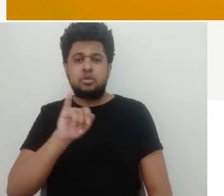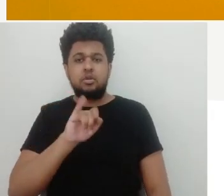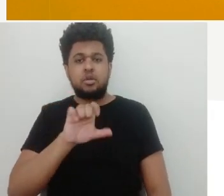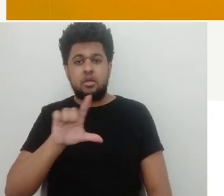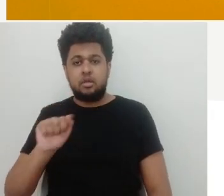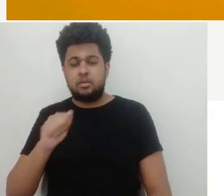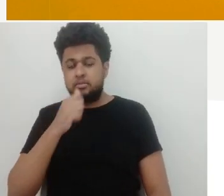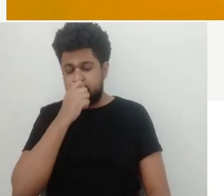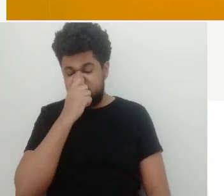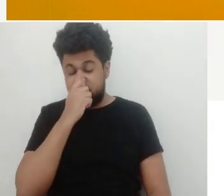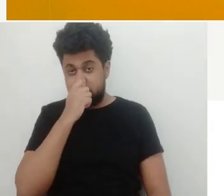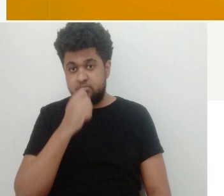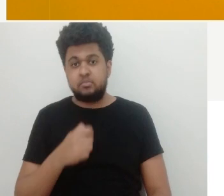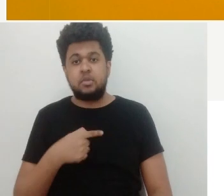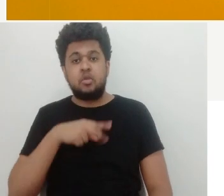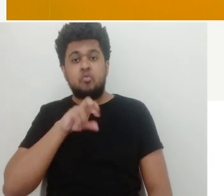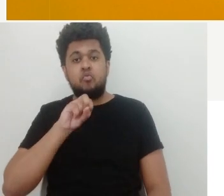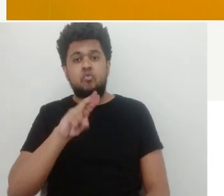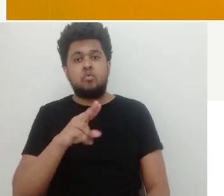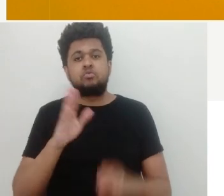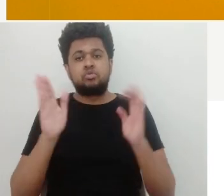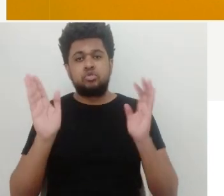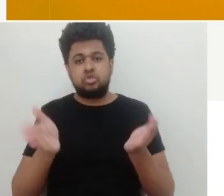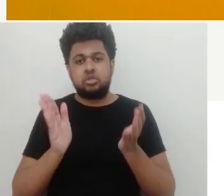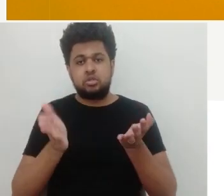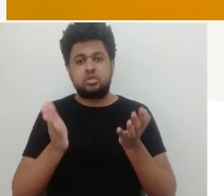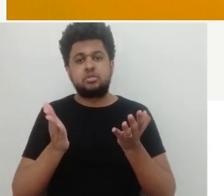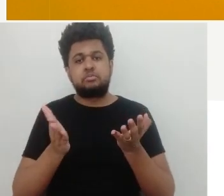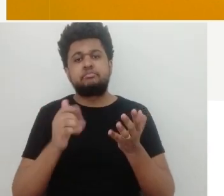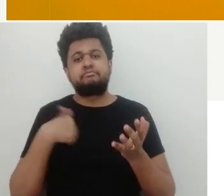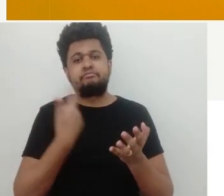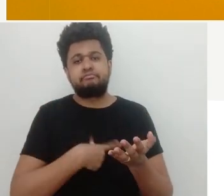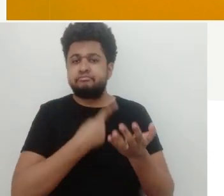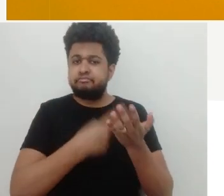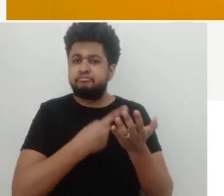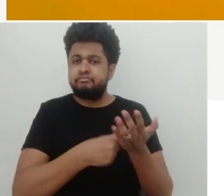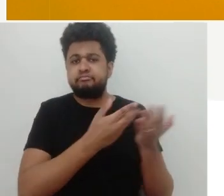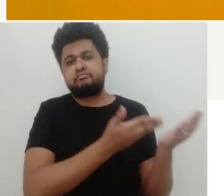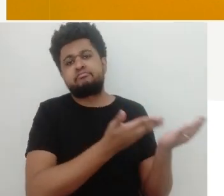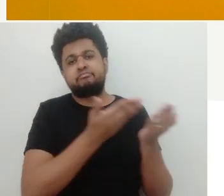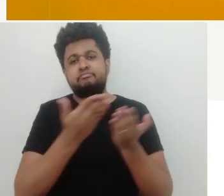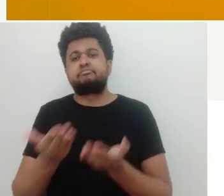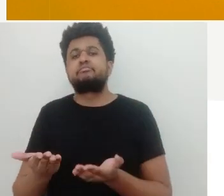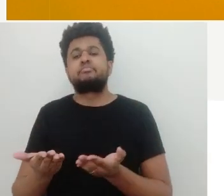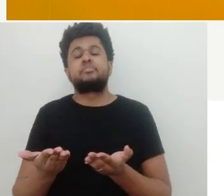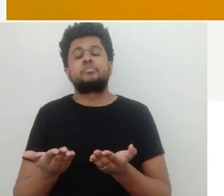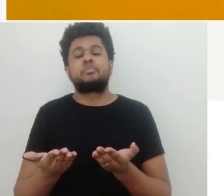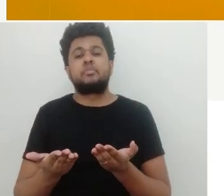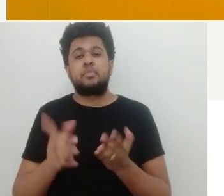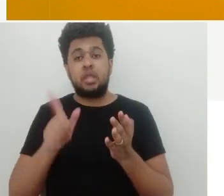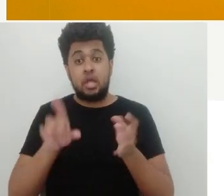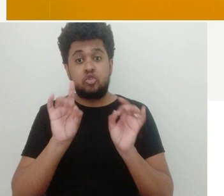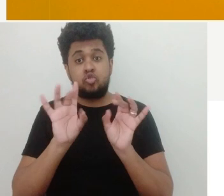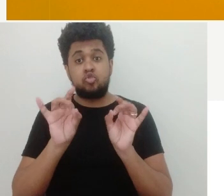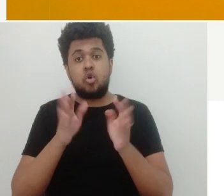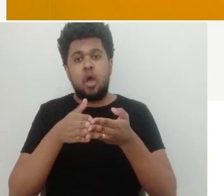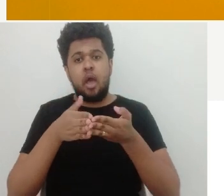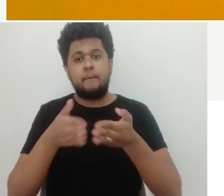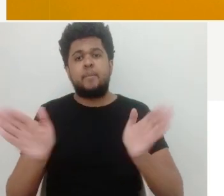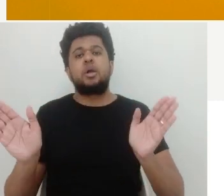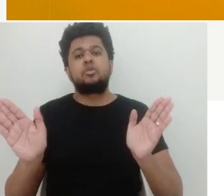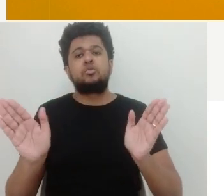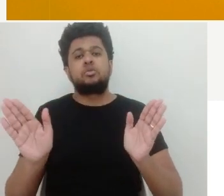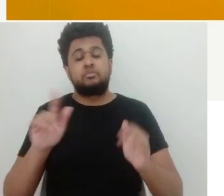já imediatamente dar a palavra aos nossos convidados. Essa é só uma abertura para que a